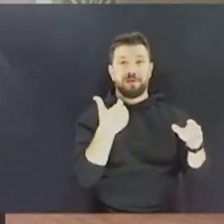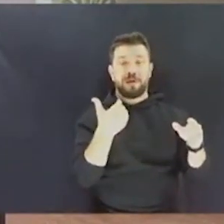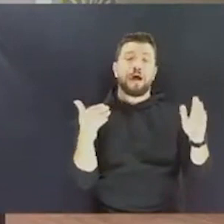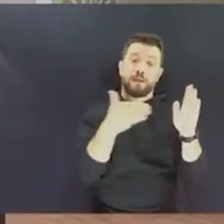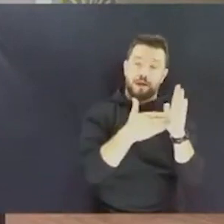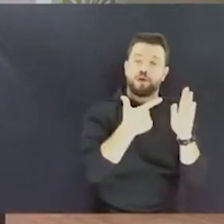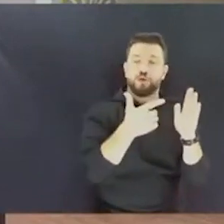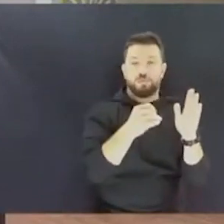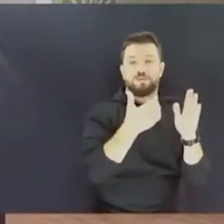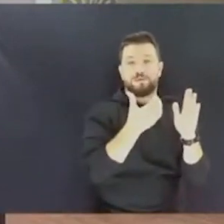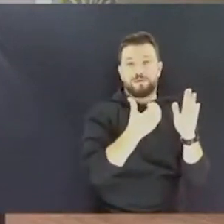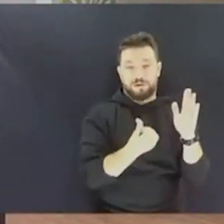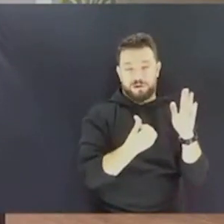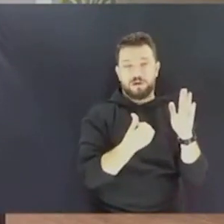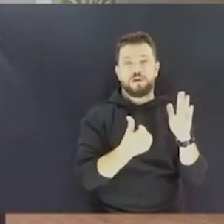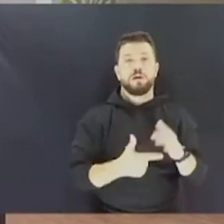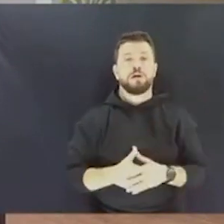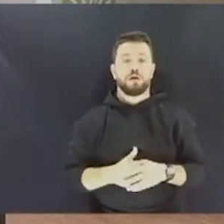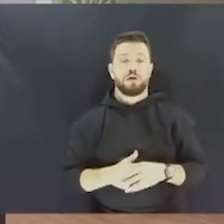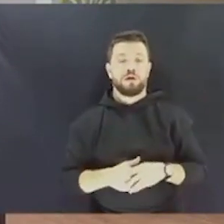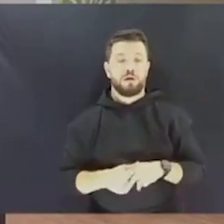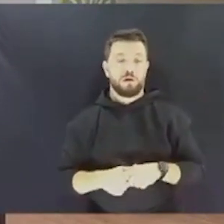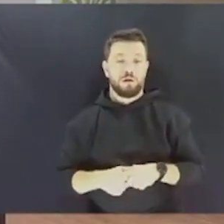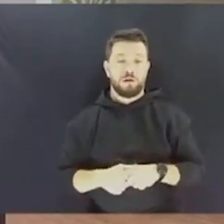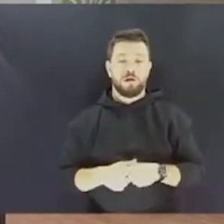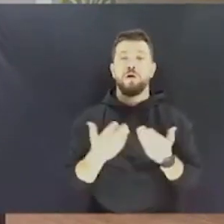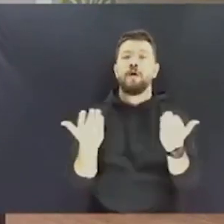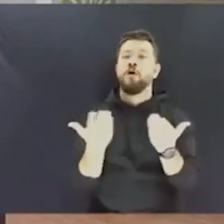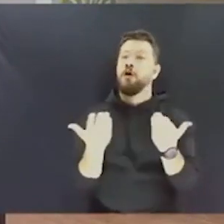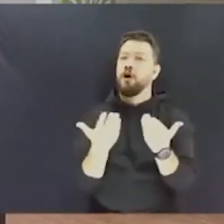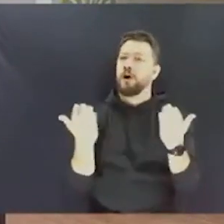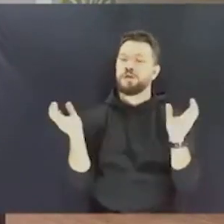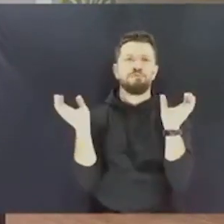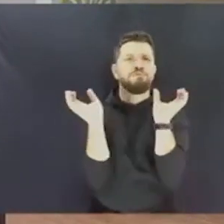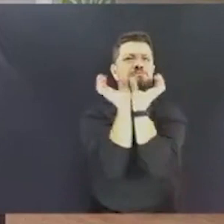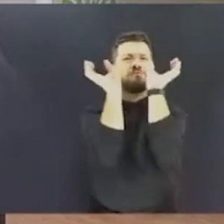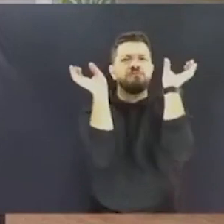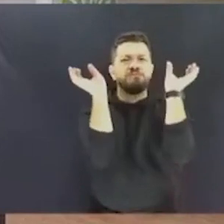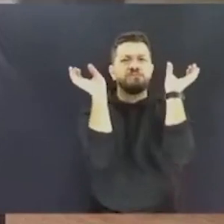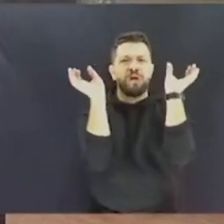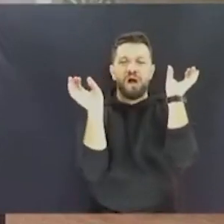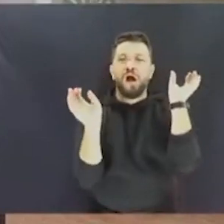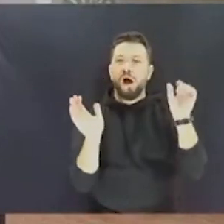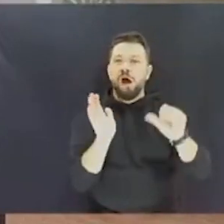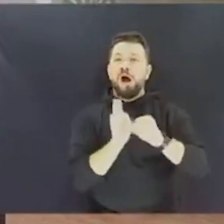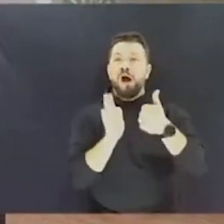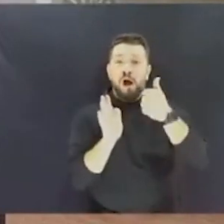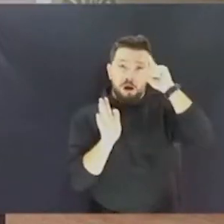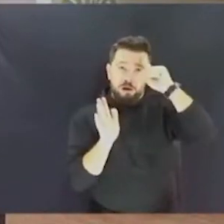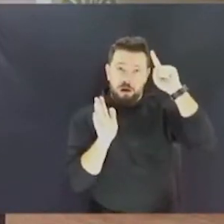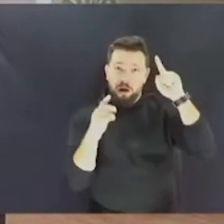2024 2026 e hoje uma grata coincidência é o primeiro dia de trabalho já